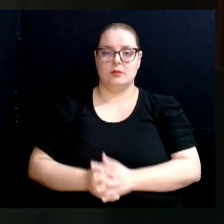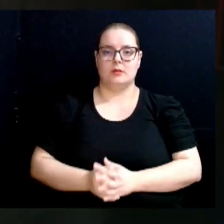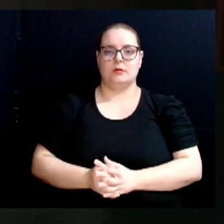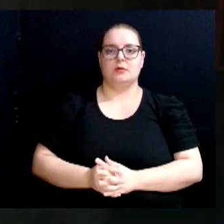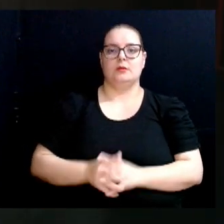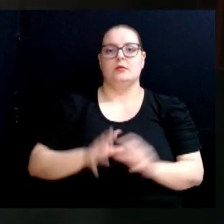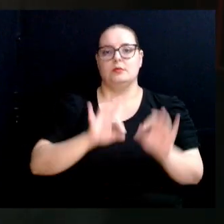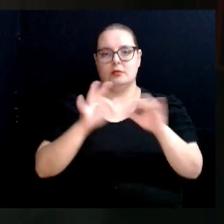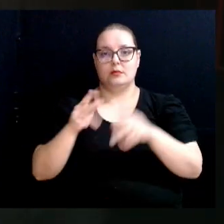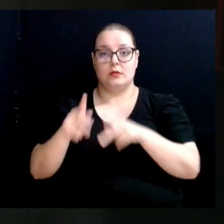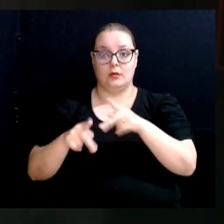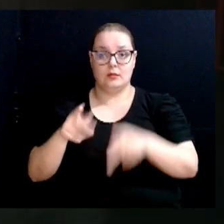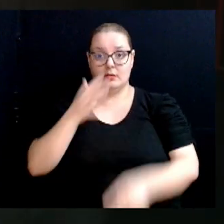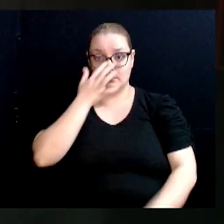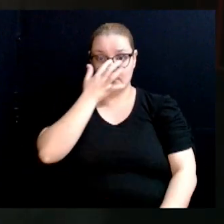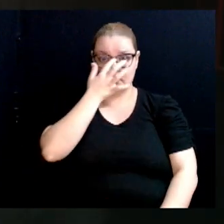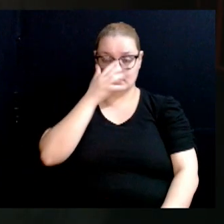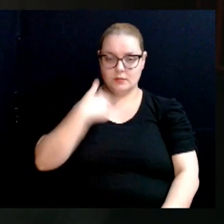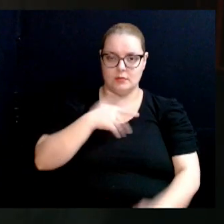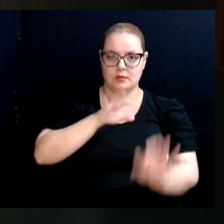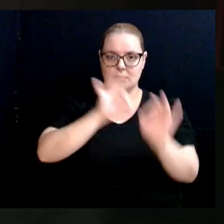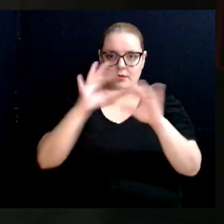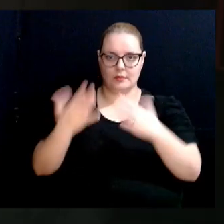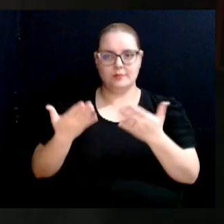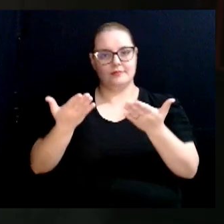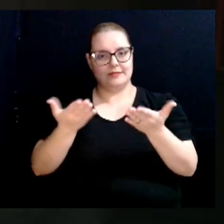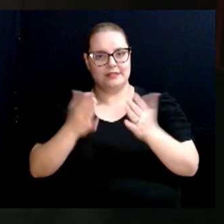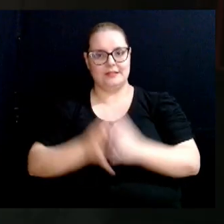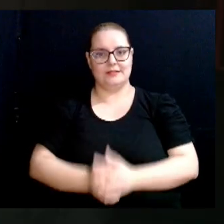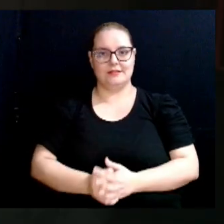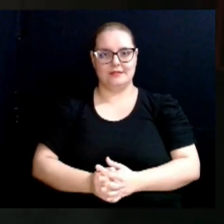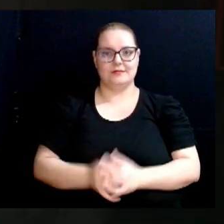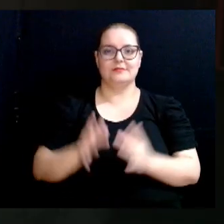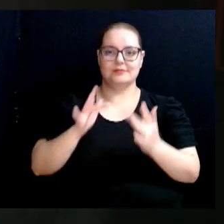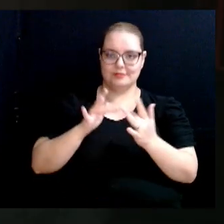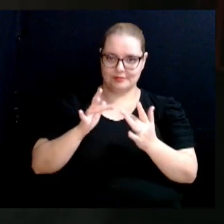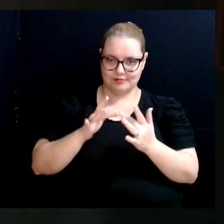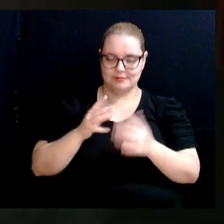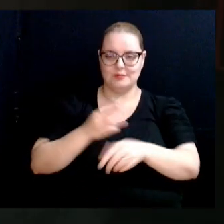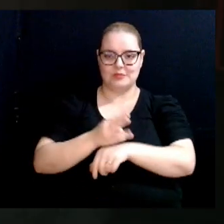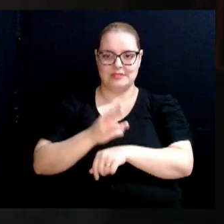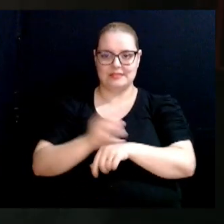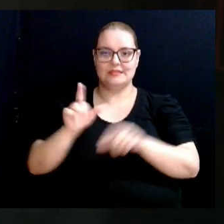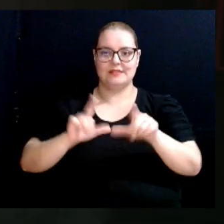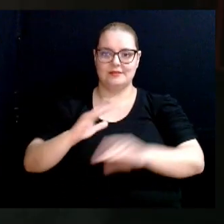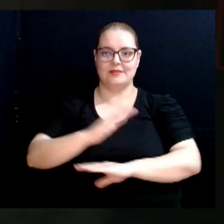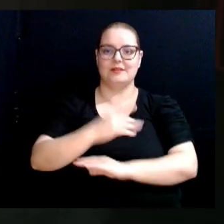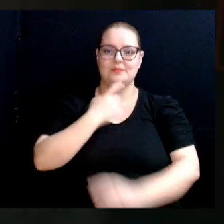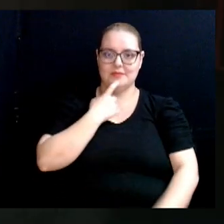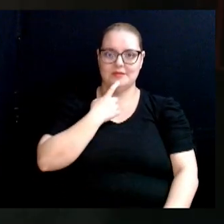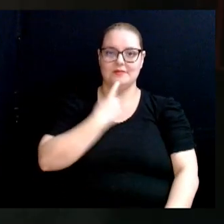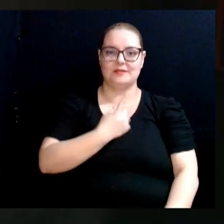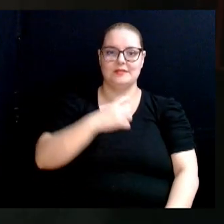população, do nosso telespectador. Você que entrou em contato pelo WhatsApp da TV Câmara Campinas no 19